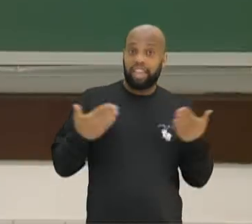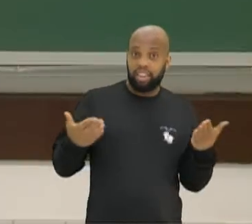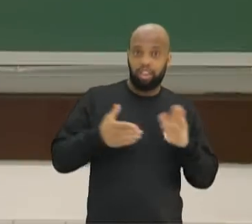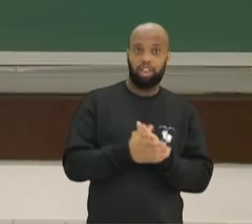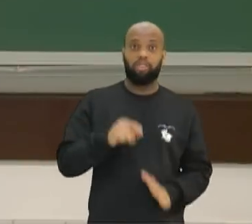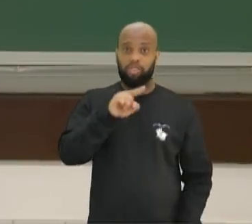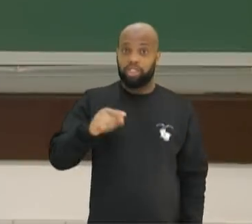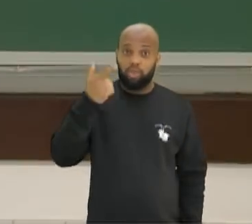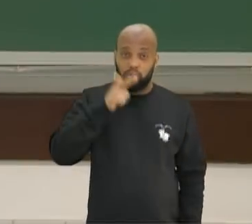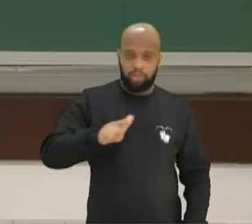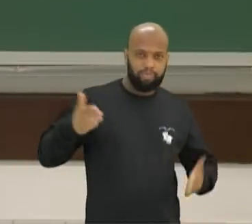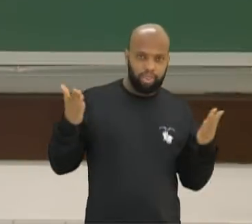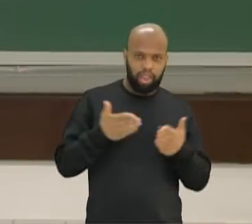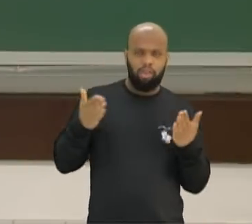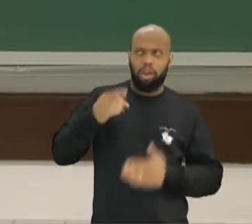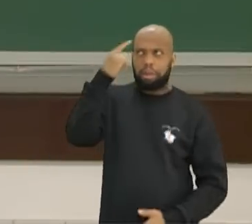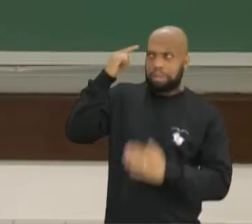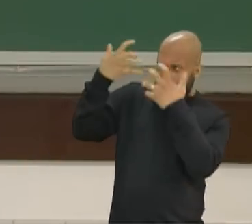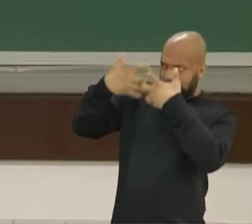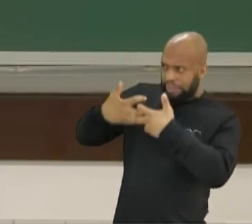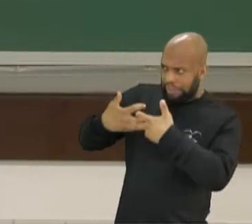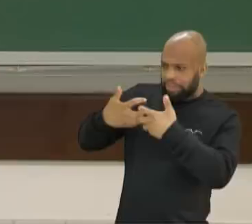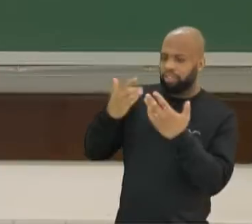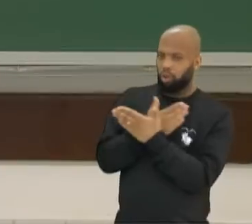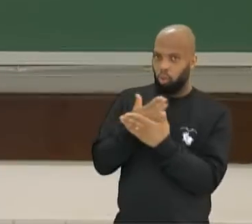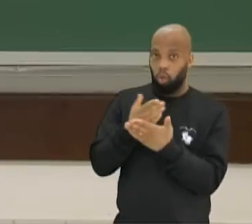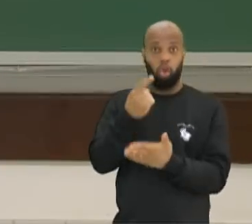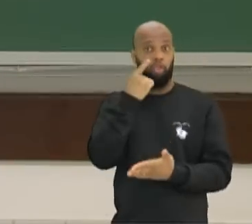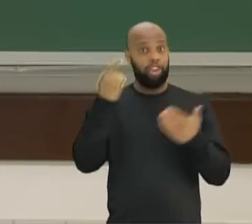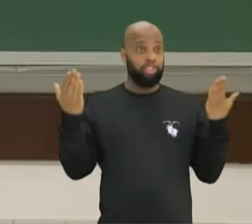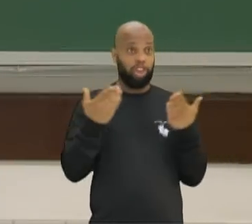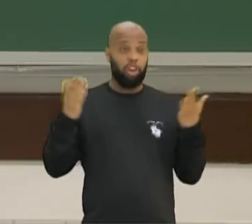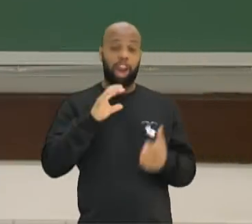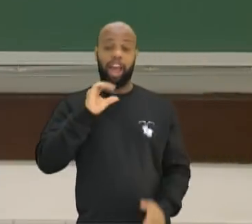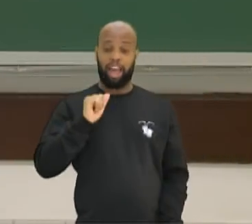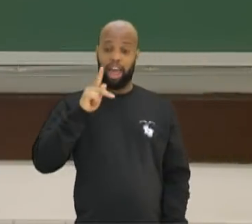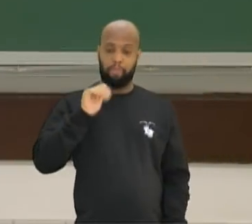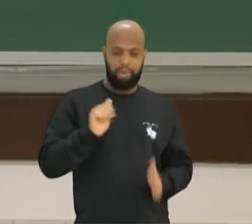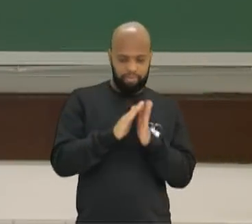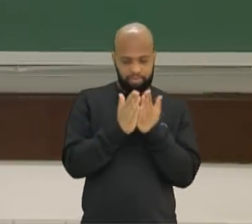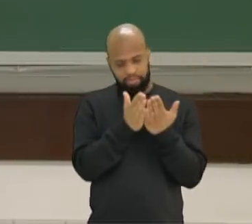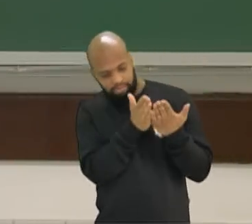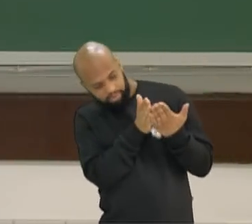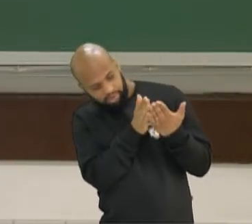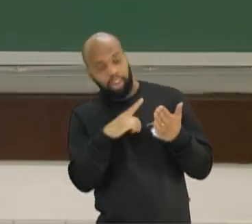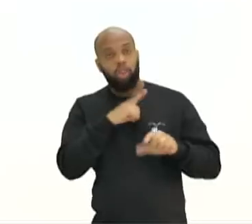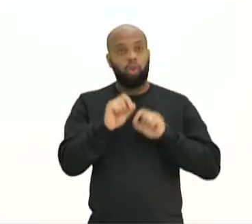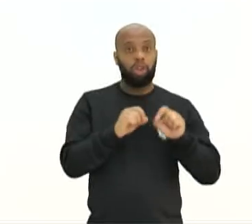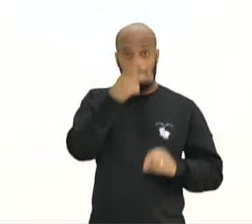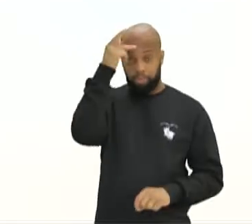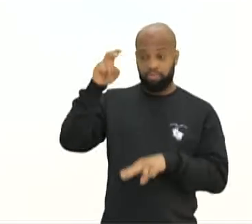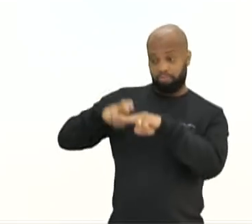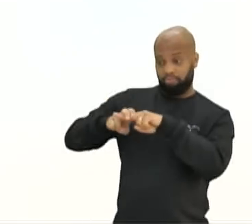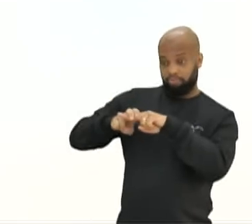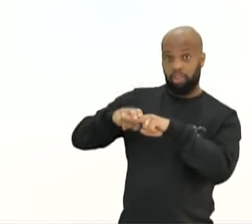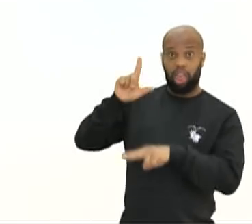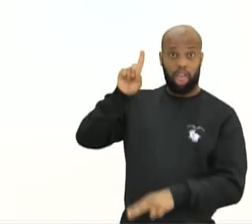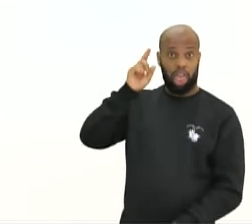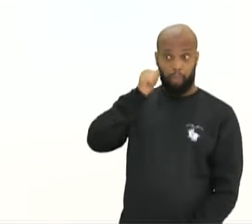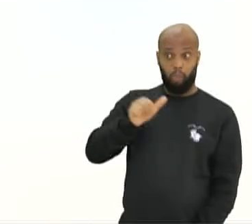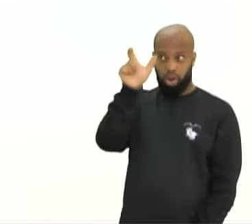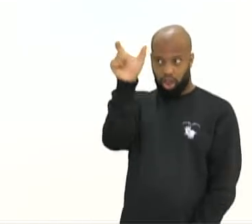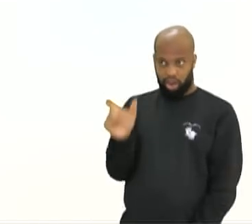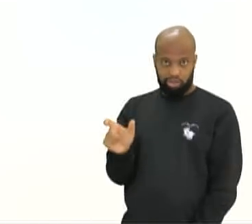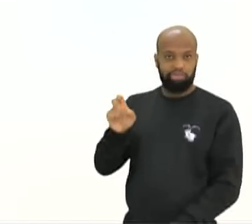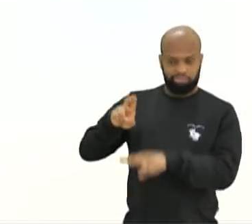Então, conseguiram levantar aí algumas hipóteses? Vamos dar uma olhada nesta capa? O que eu tenho nessa capa? Eu tenho uma pessoa sentada, uma mulher